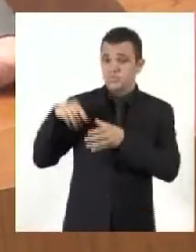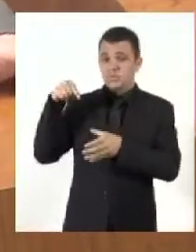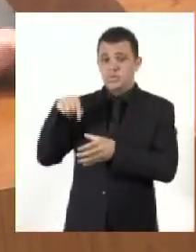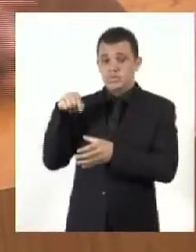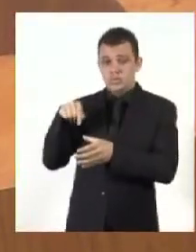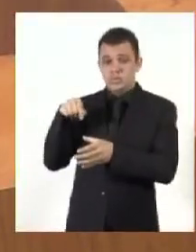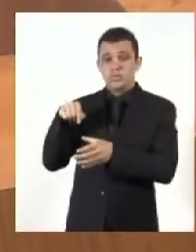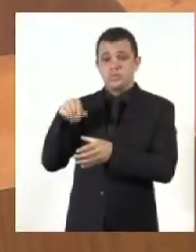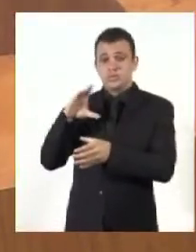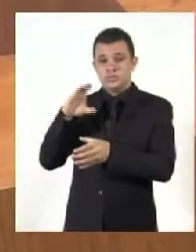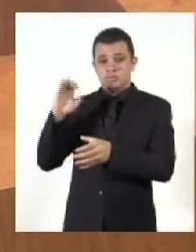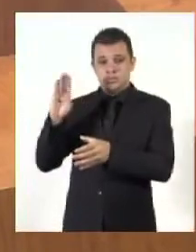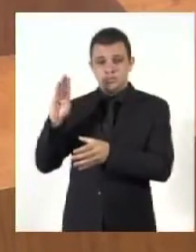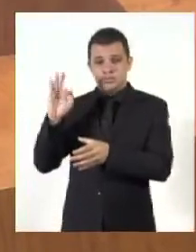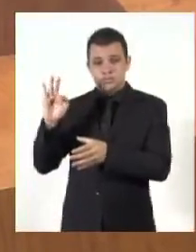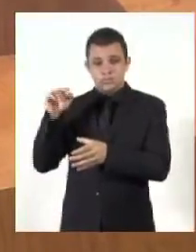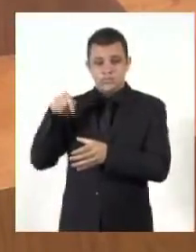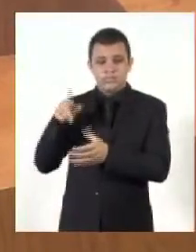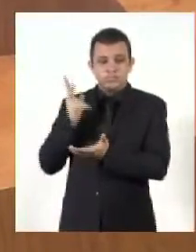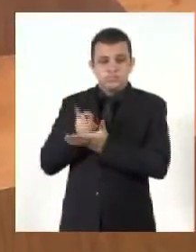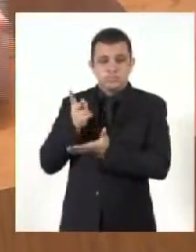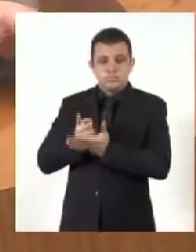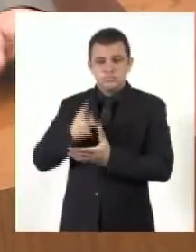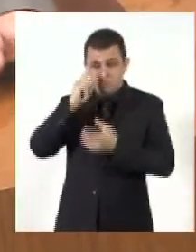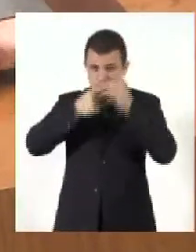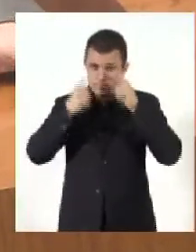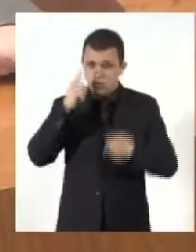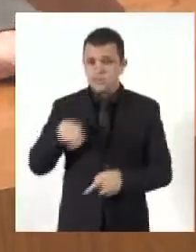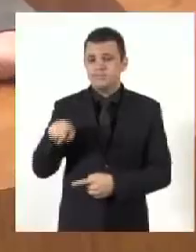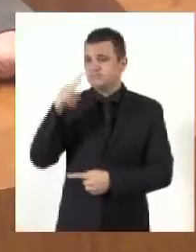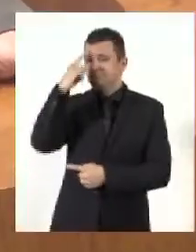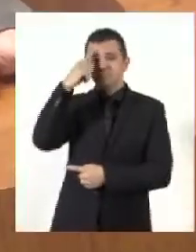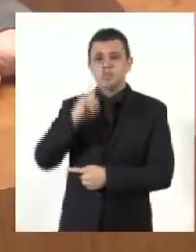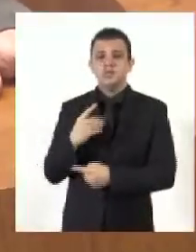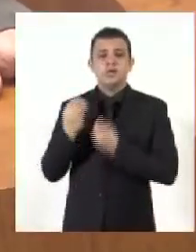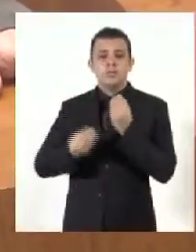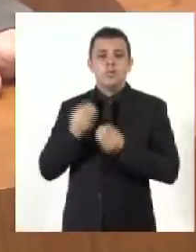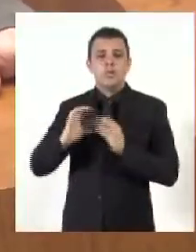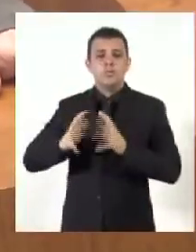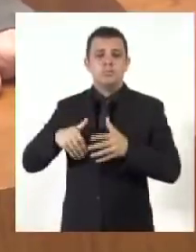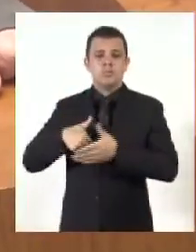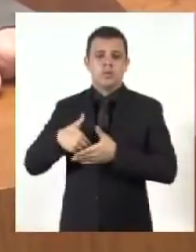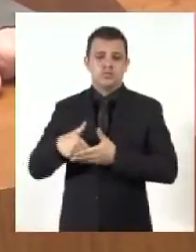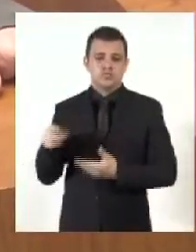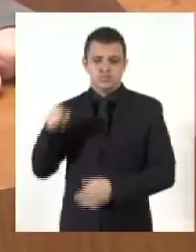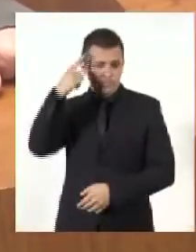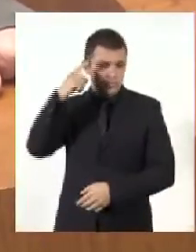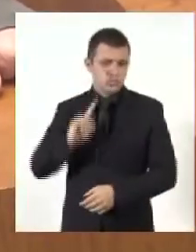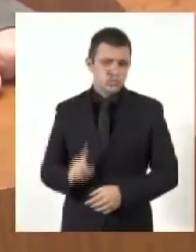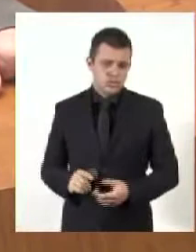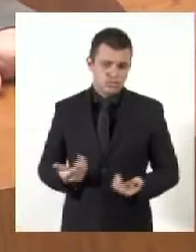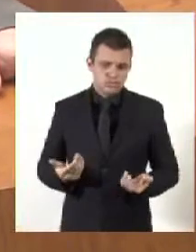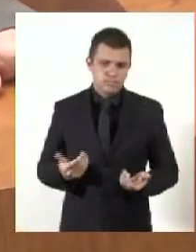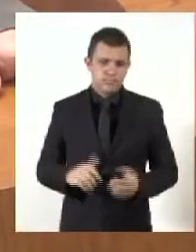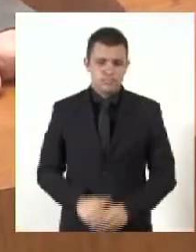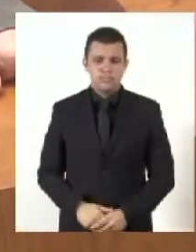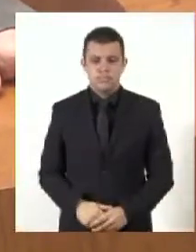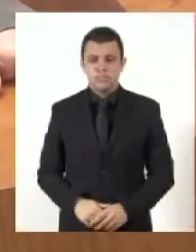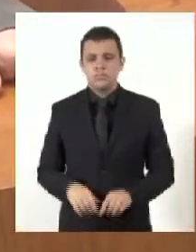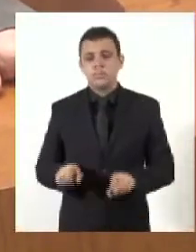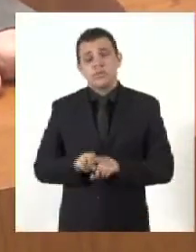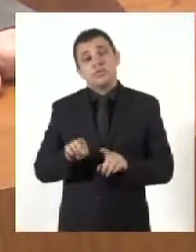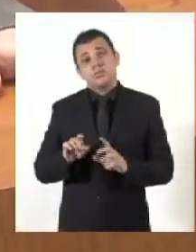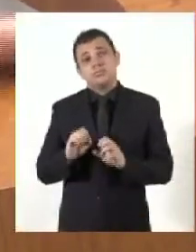sua esmagadora maioria, mal sabe o que é uma bola de futebol. Ou sendo bonzinho, até